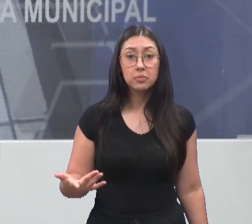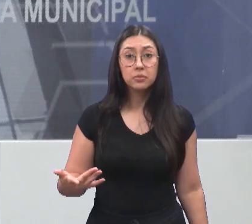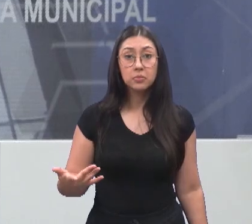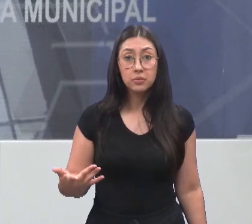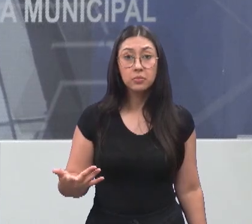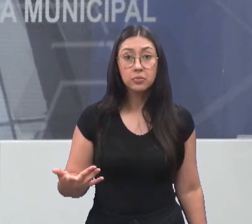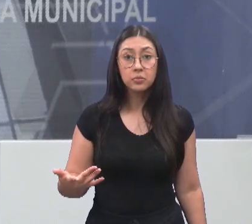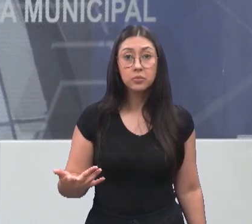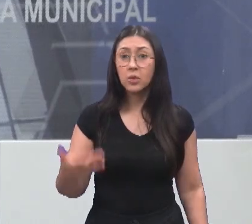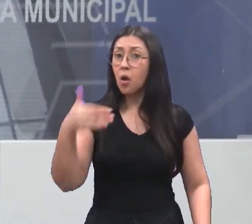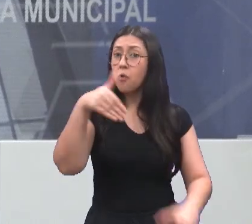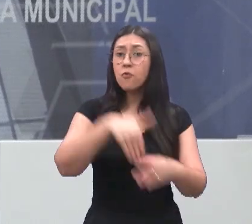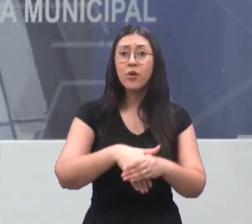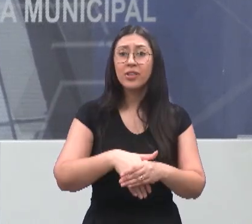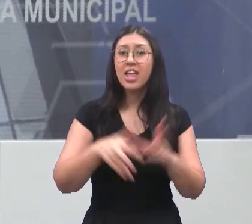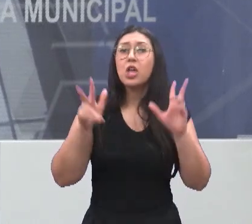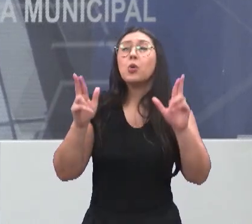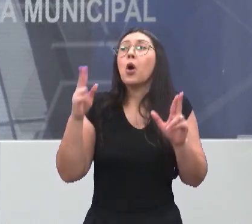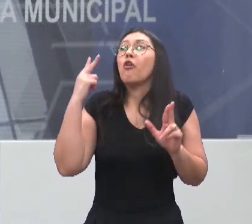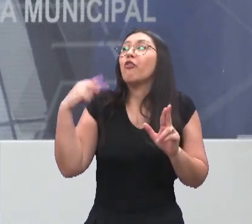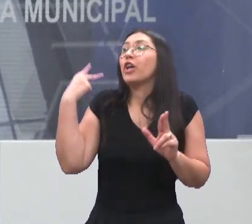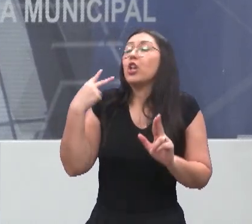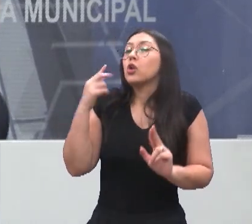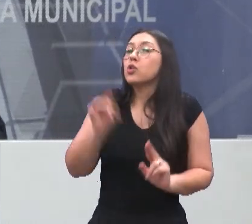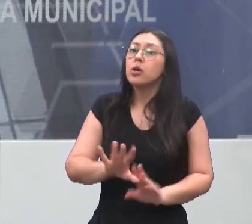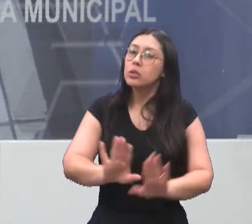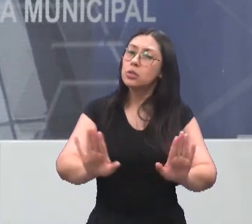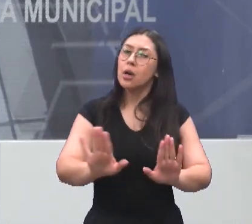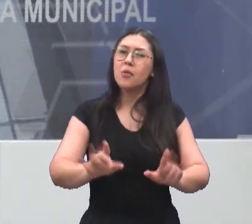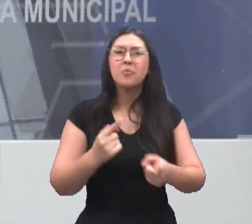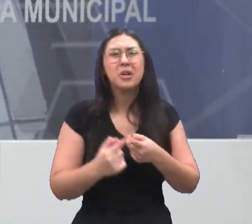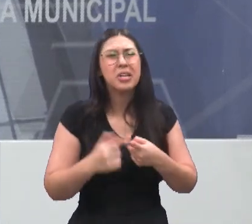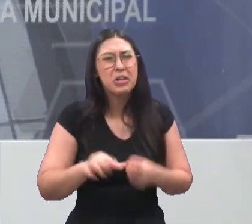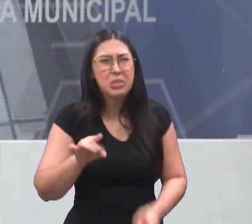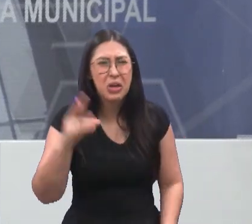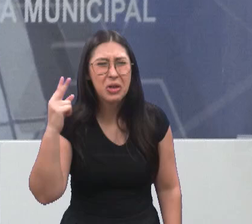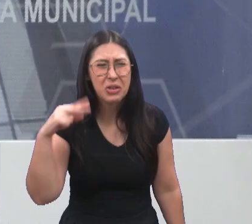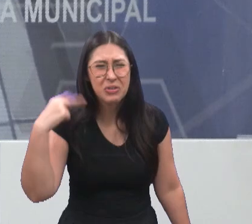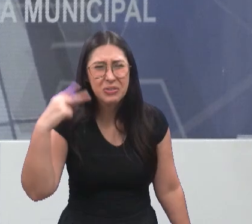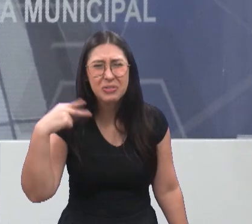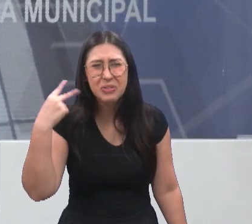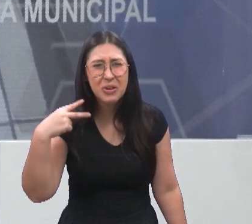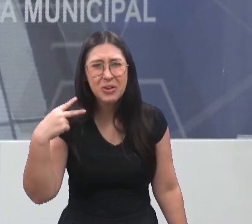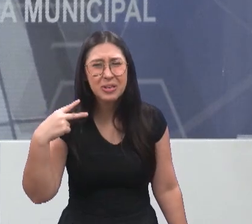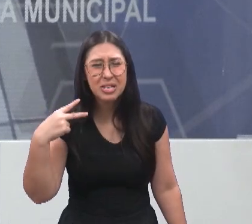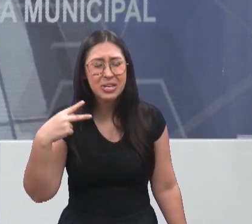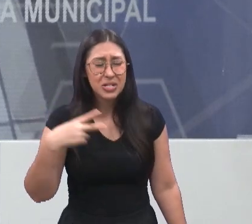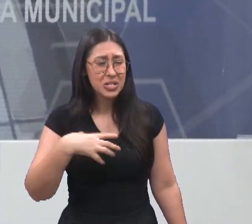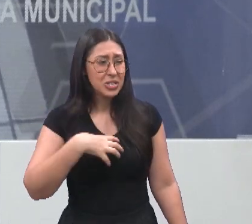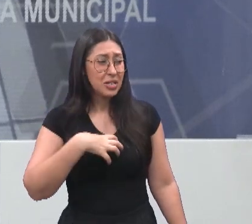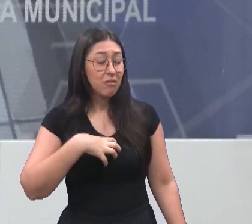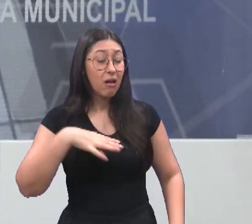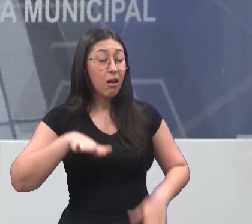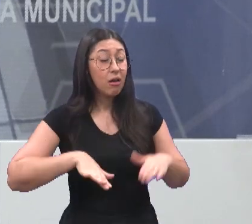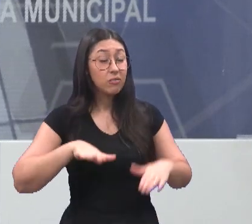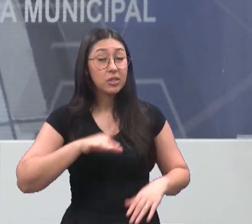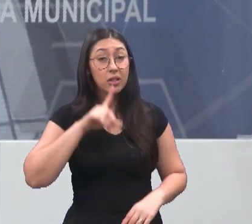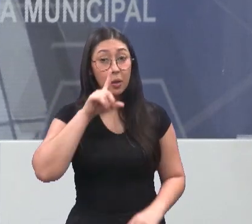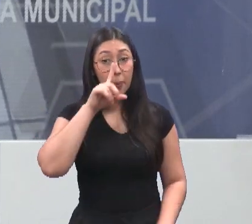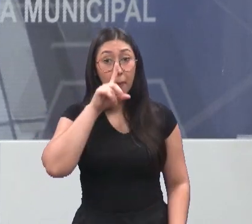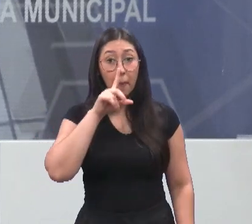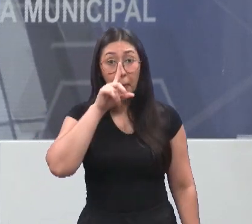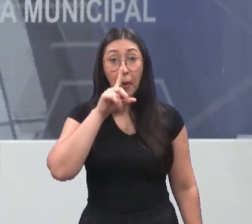que não votem como vereadores. Porque se votarem como vereadores, correm o risco de